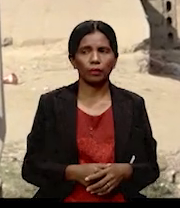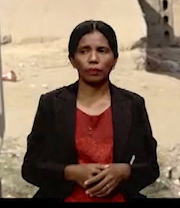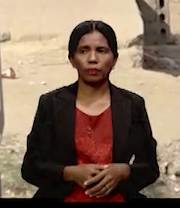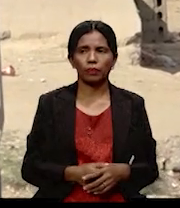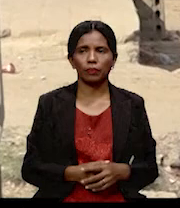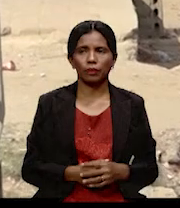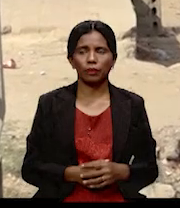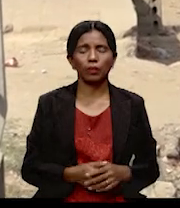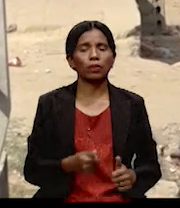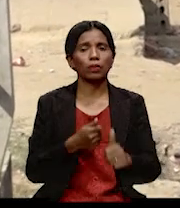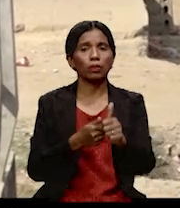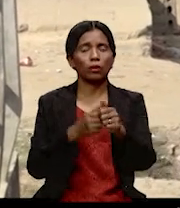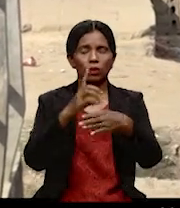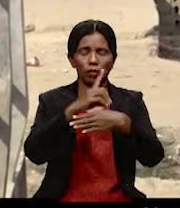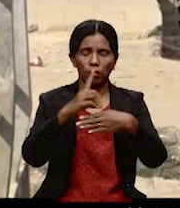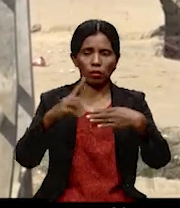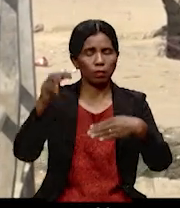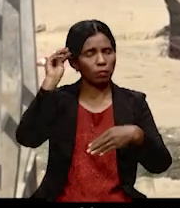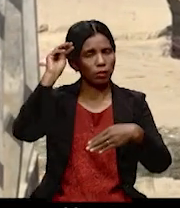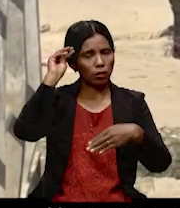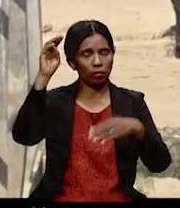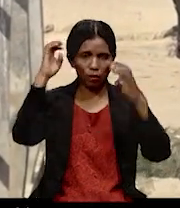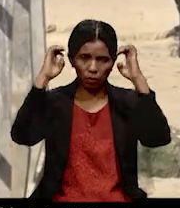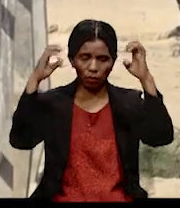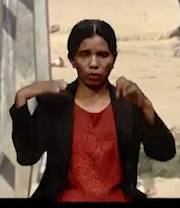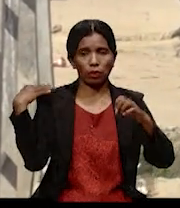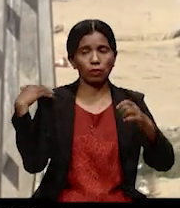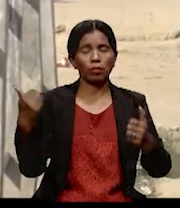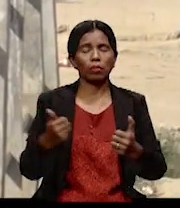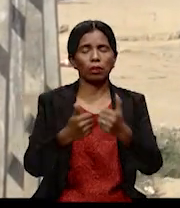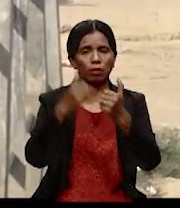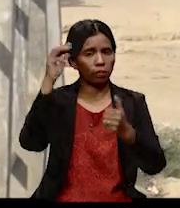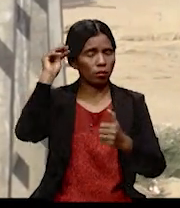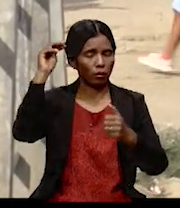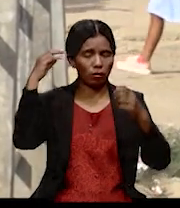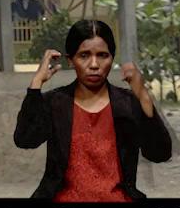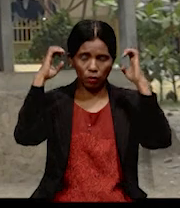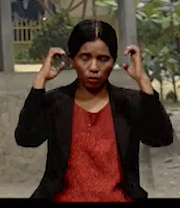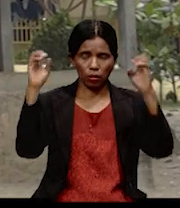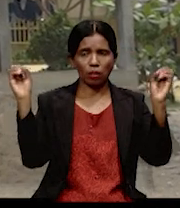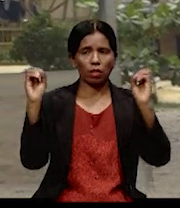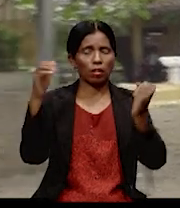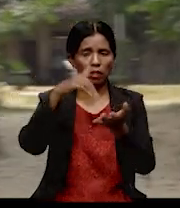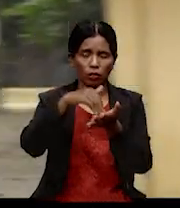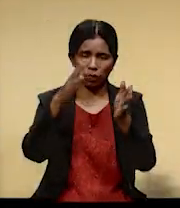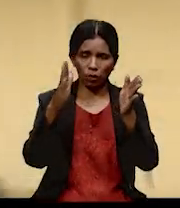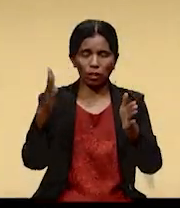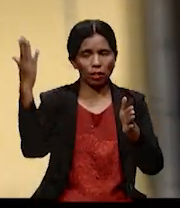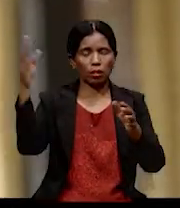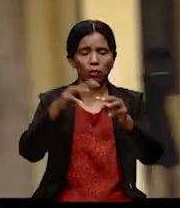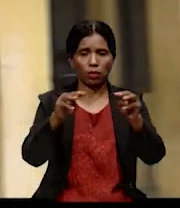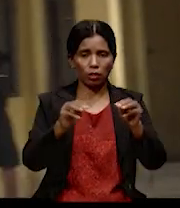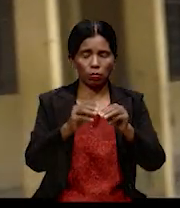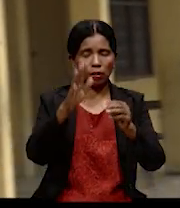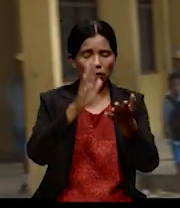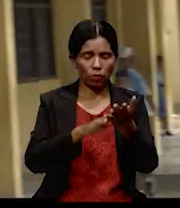Tur Diretor Geral Ministério Educação Juventude no Desporto, Ministério Educação, levando estudante Sira e município escola e redili, mas